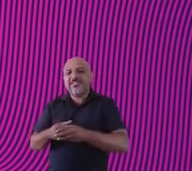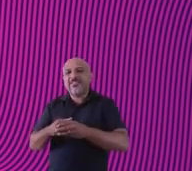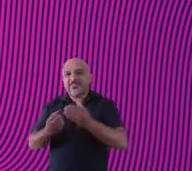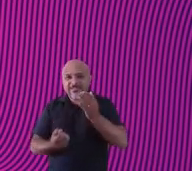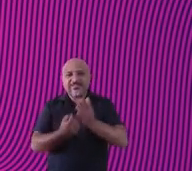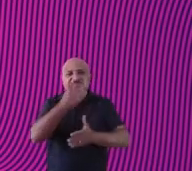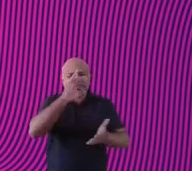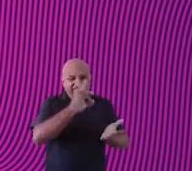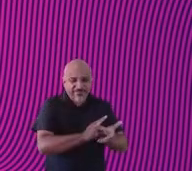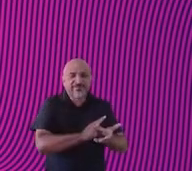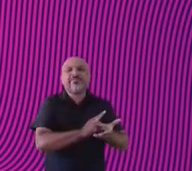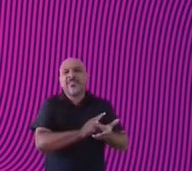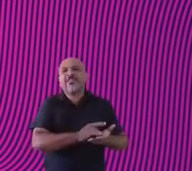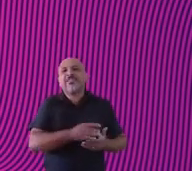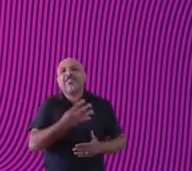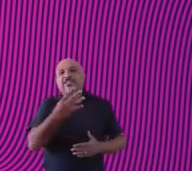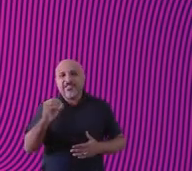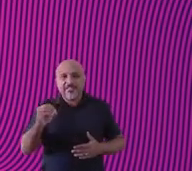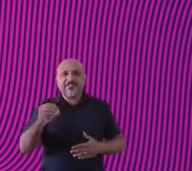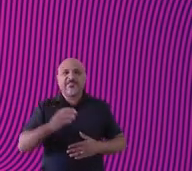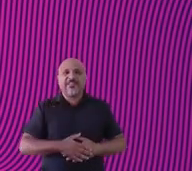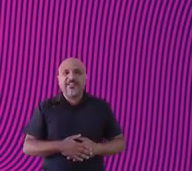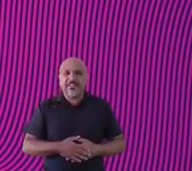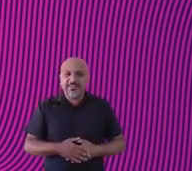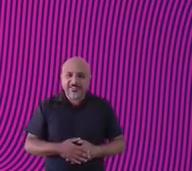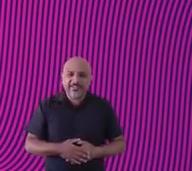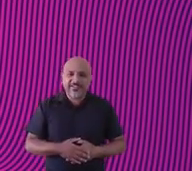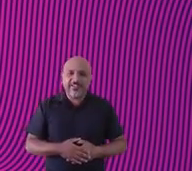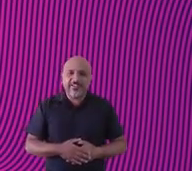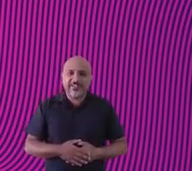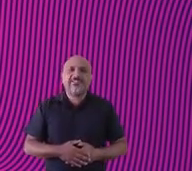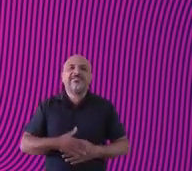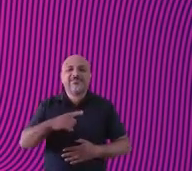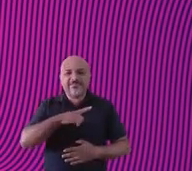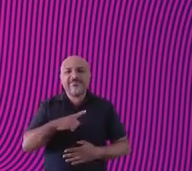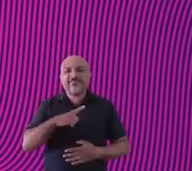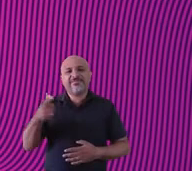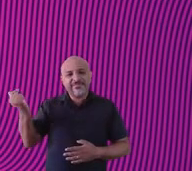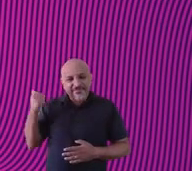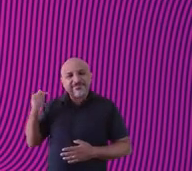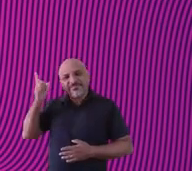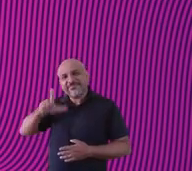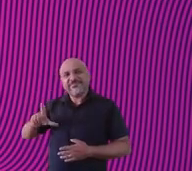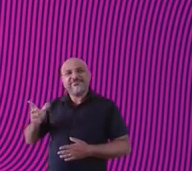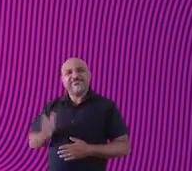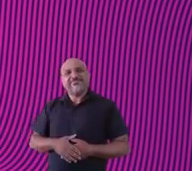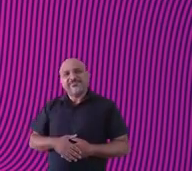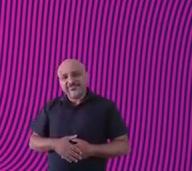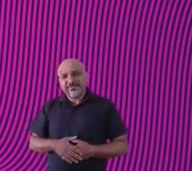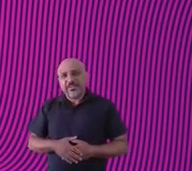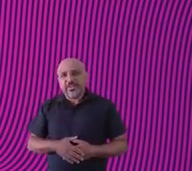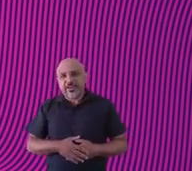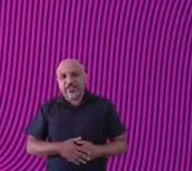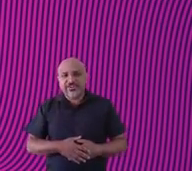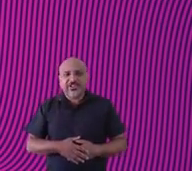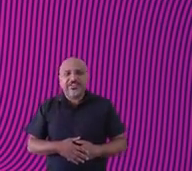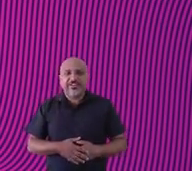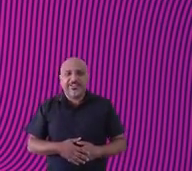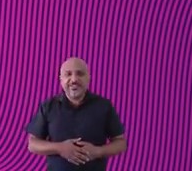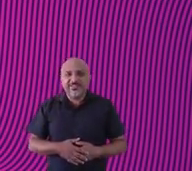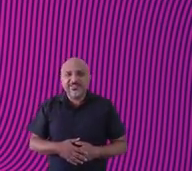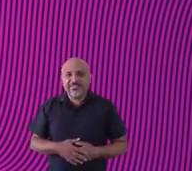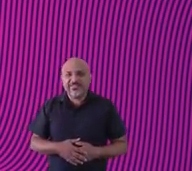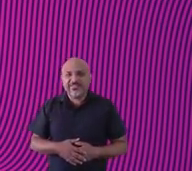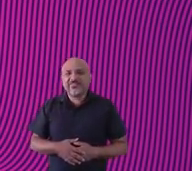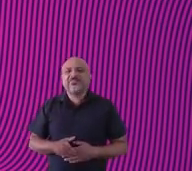amplificação para chegar a quarenta por cento mas a gente se der tiver aos as três primeiras né E é claro que